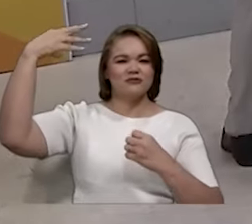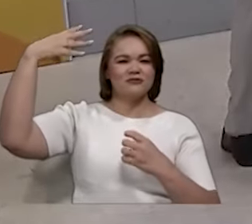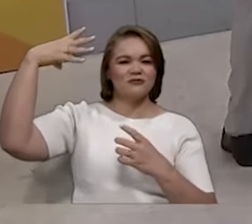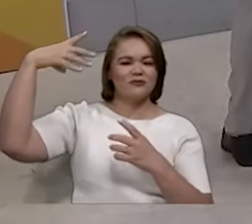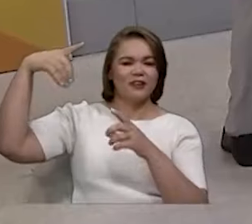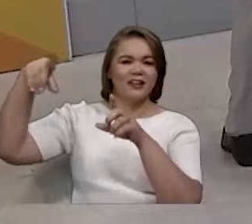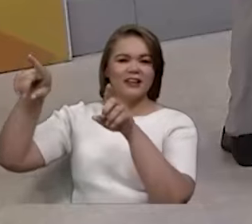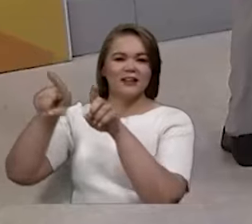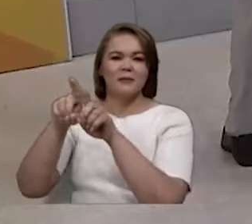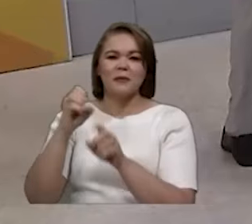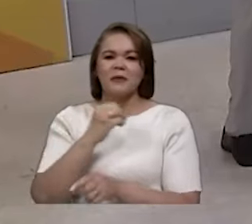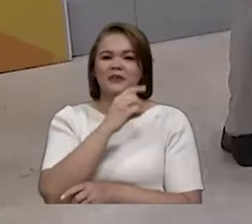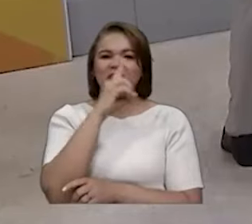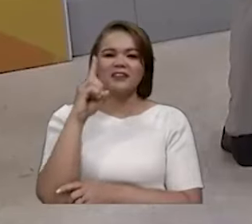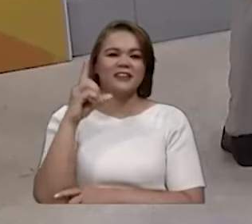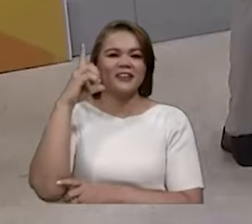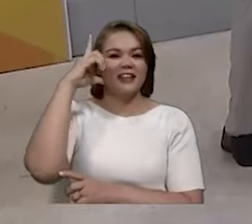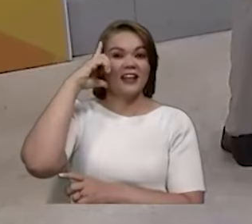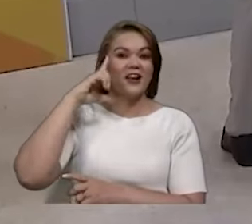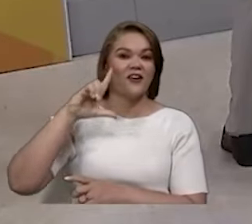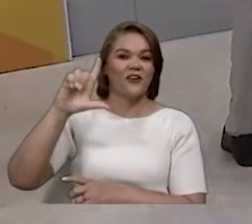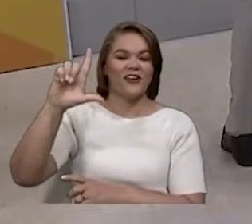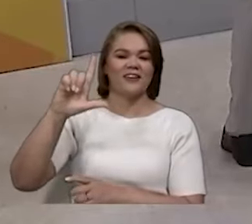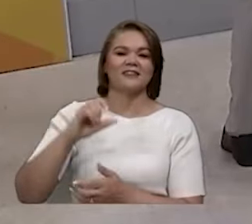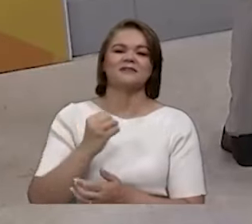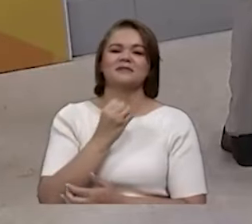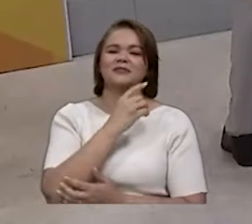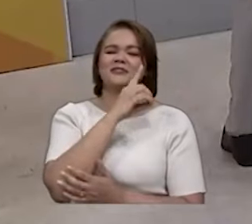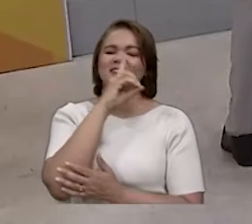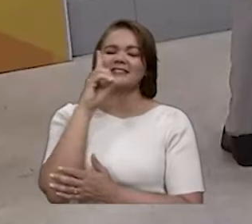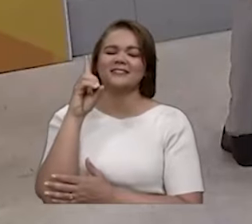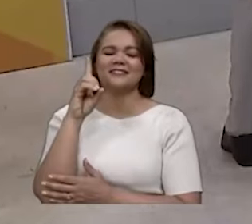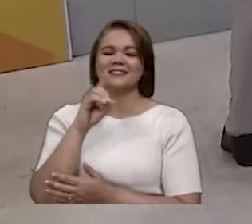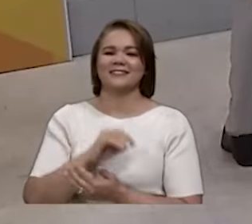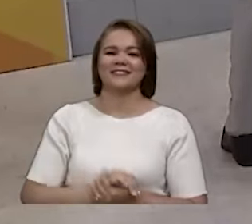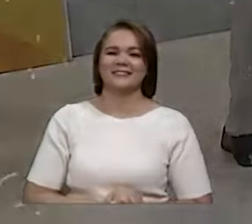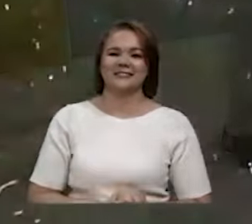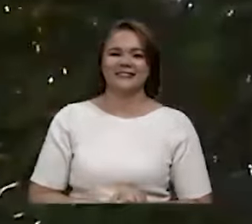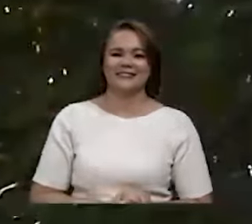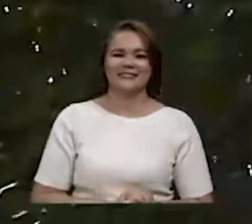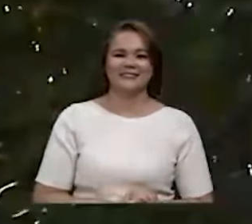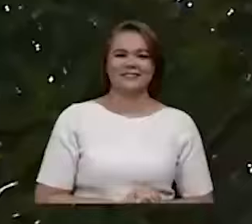Bom dia, Lohan. Lohanzito, bom dia.